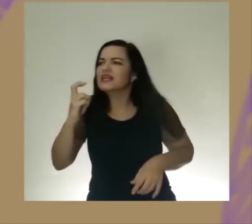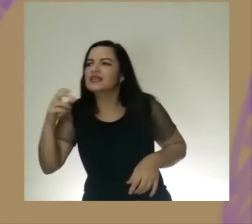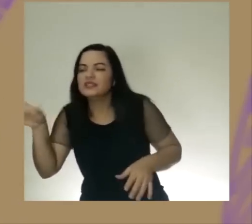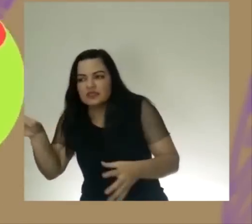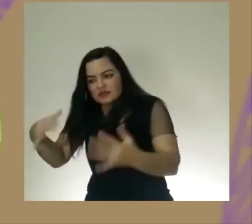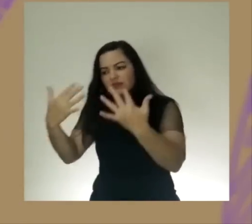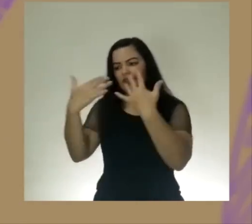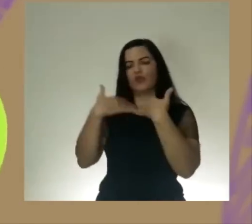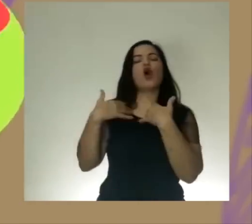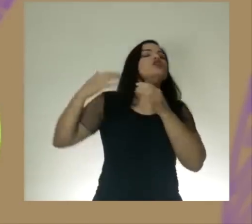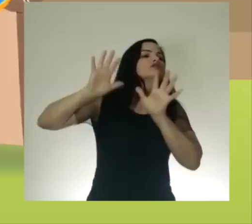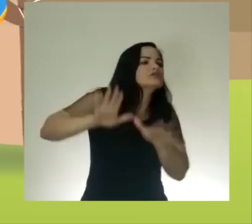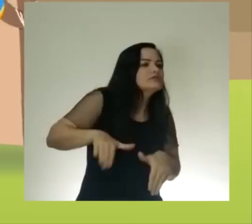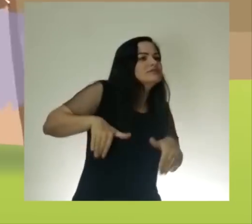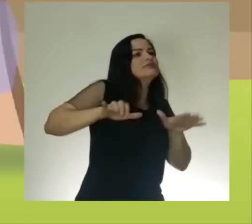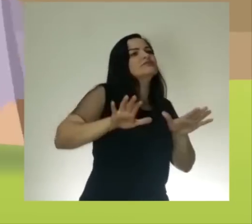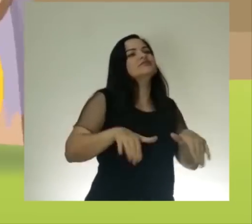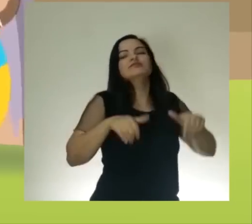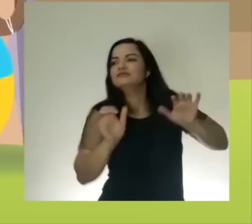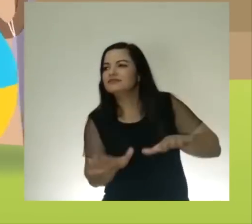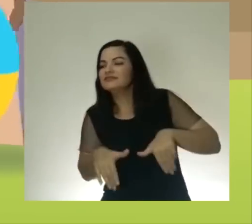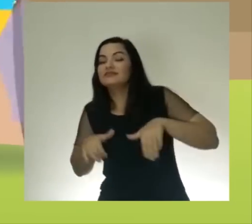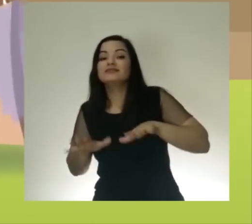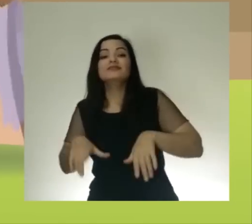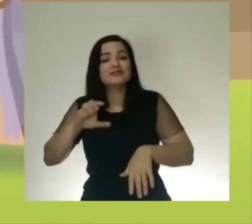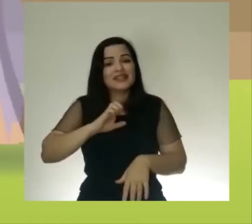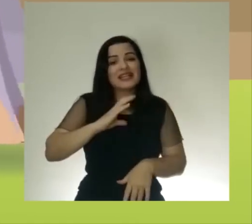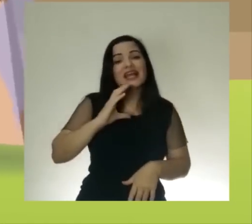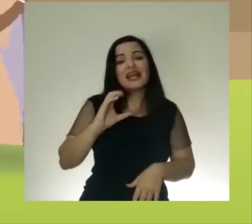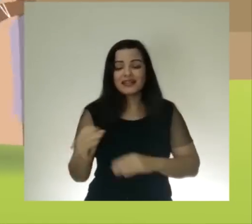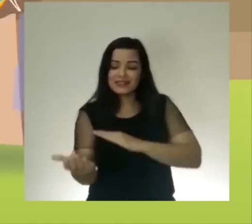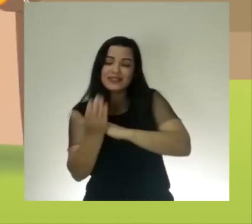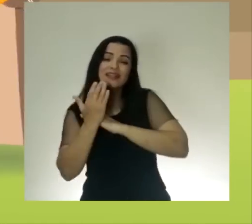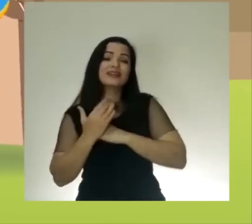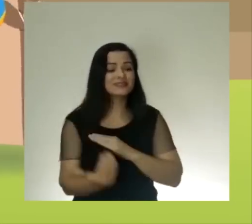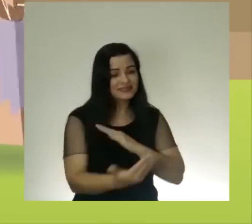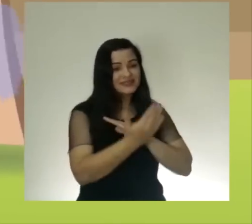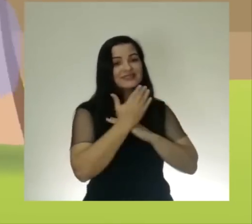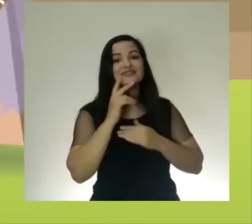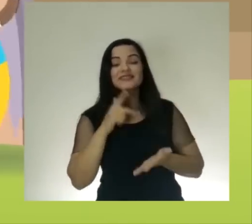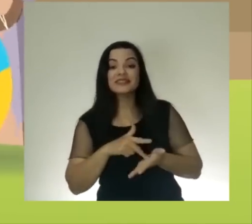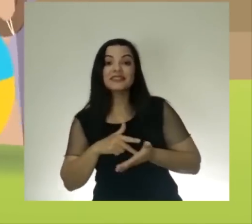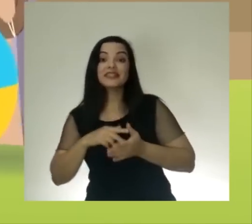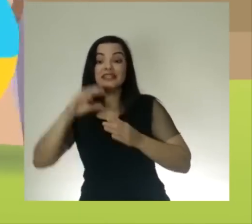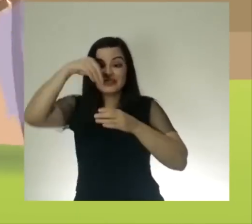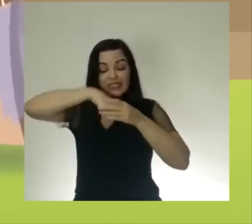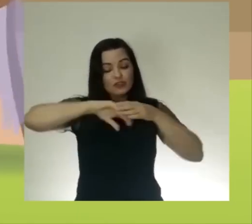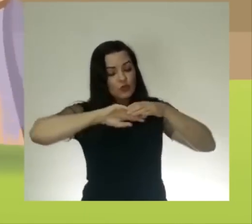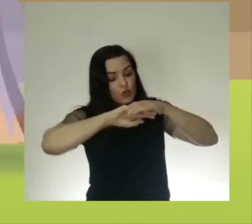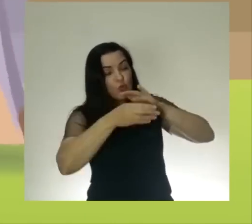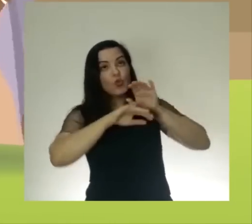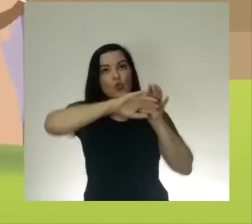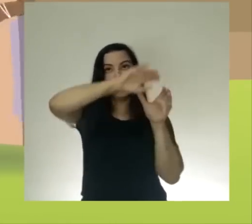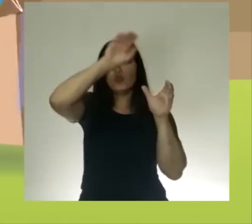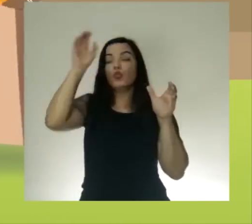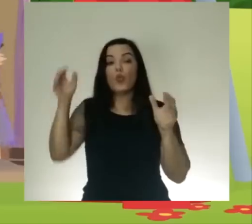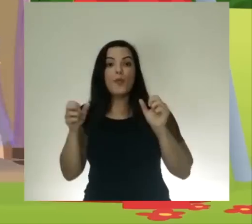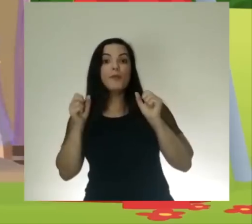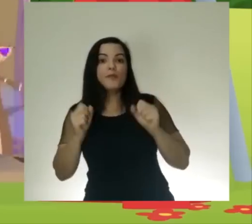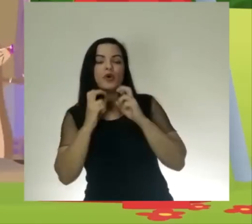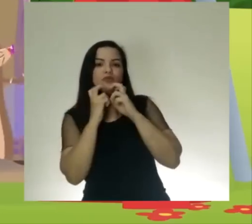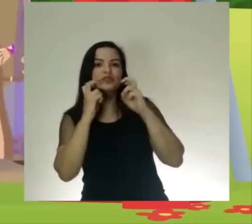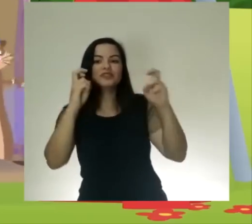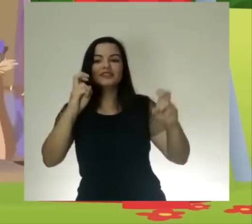bem assim, tenho um eco pra me ajudar. Em um túnel grite eco, quem responde